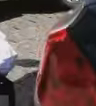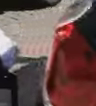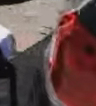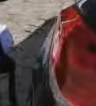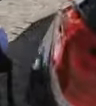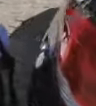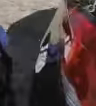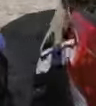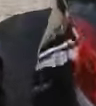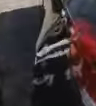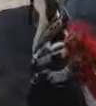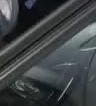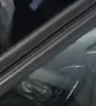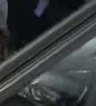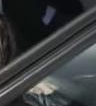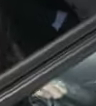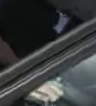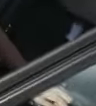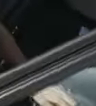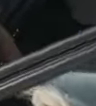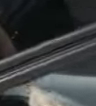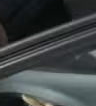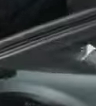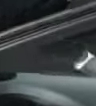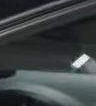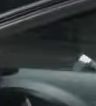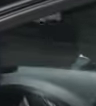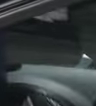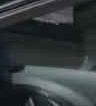Eles voltam ao carro. Guilherme se transfere para o banco do